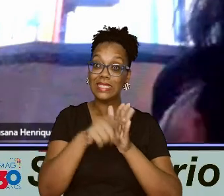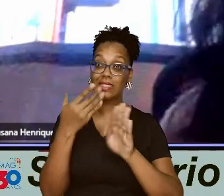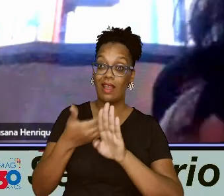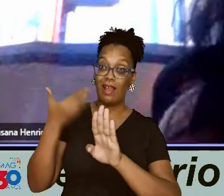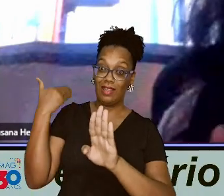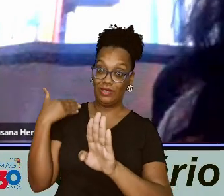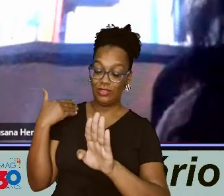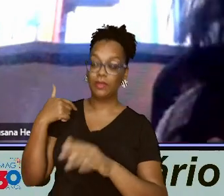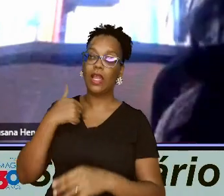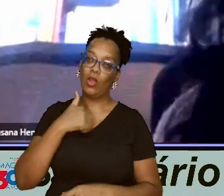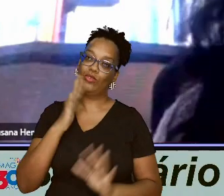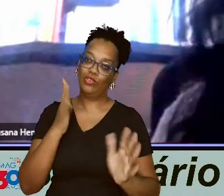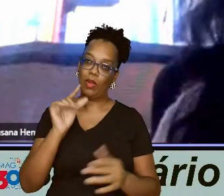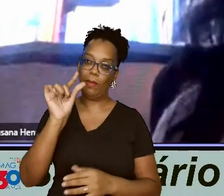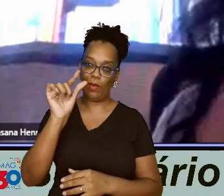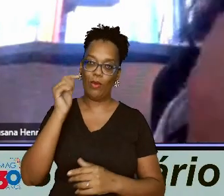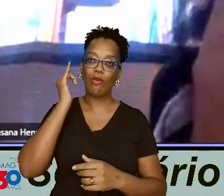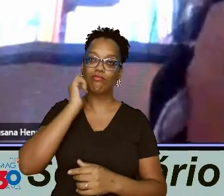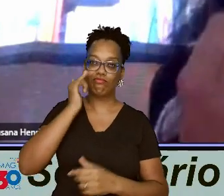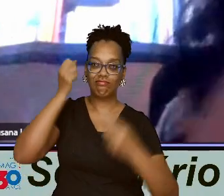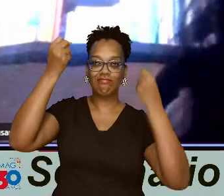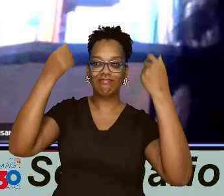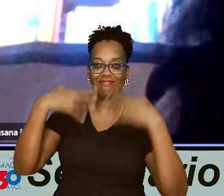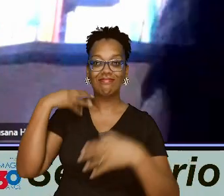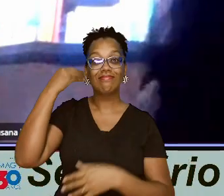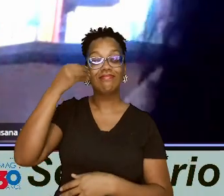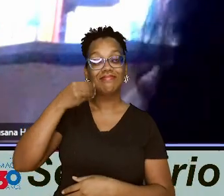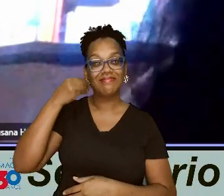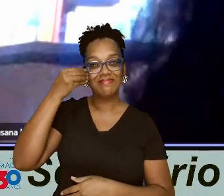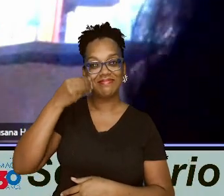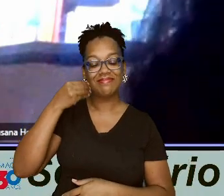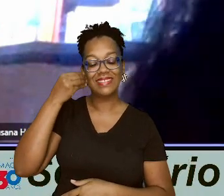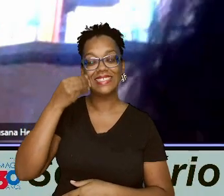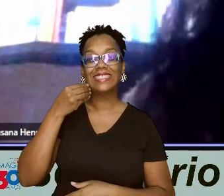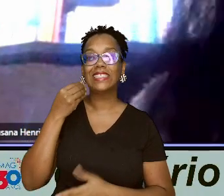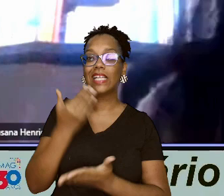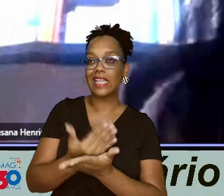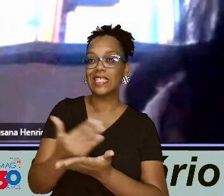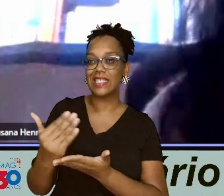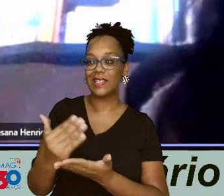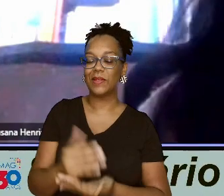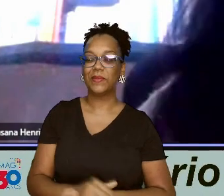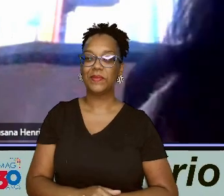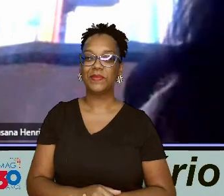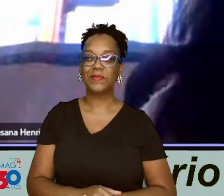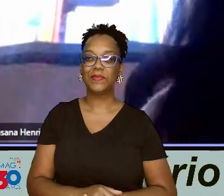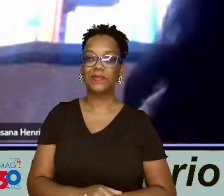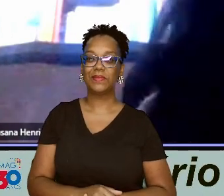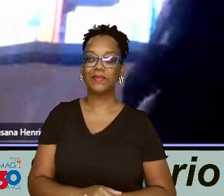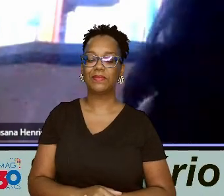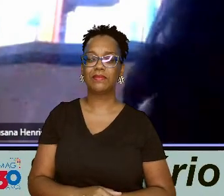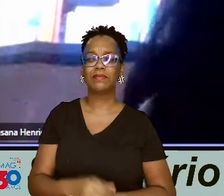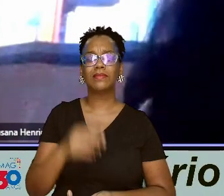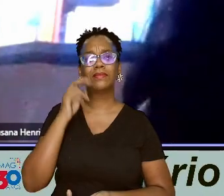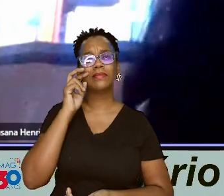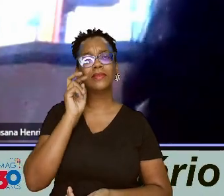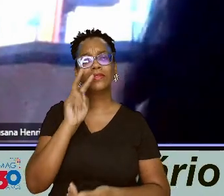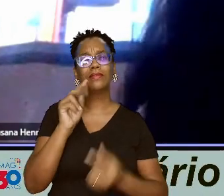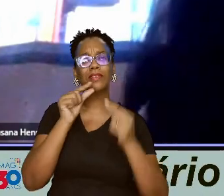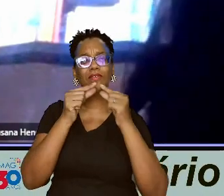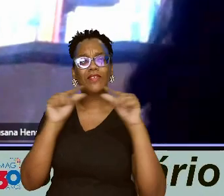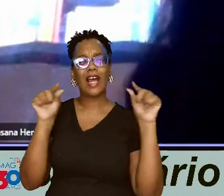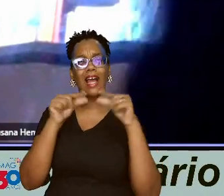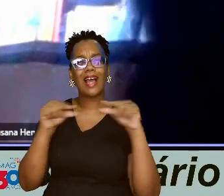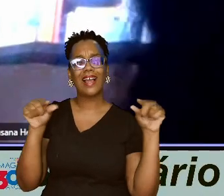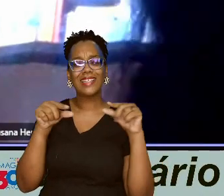tive um pouco desse relato, né? Acho que foi uma experiência inicial. E ver algumas frases que vocês colocam,